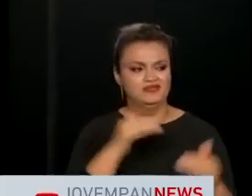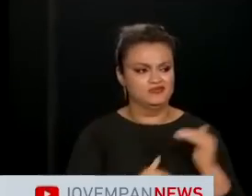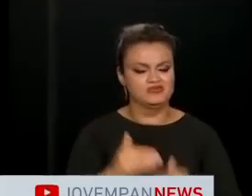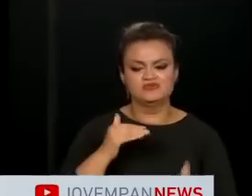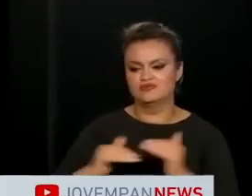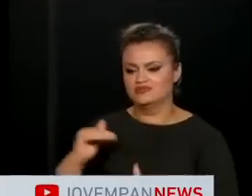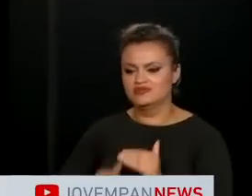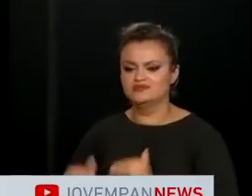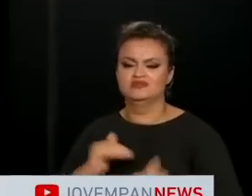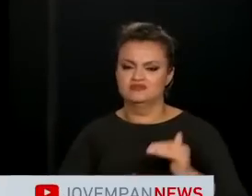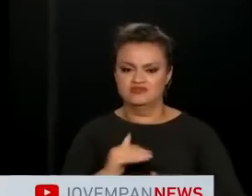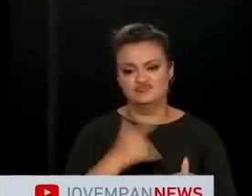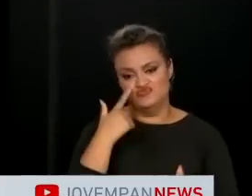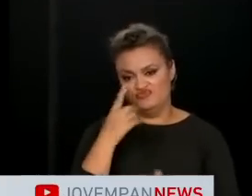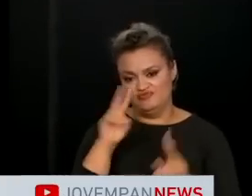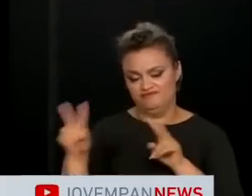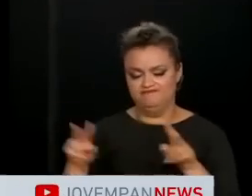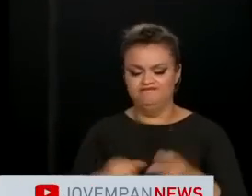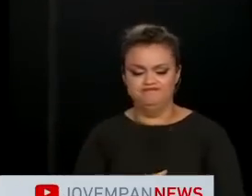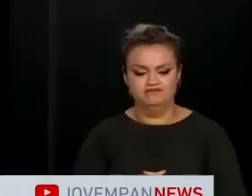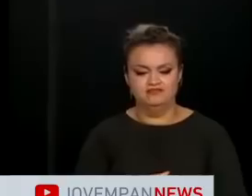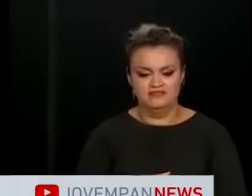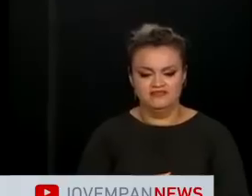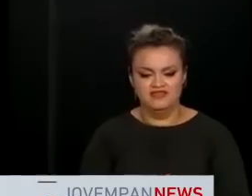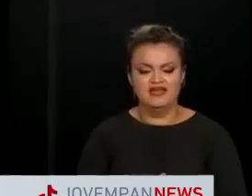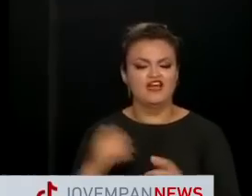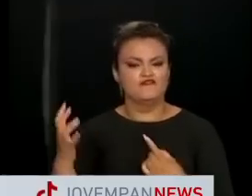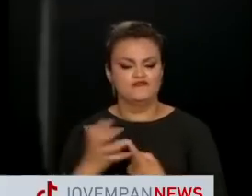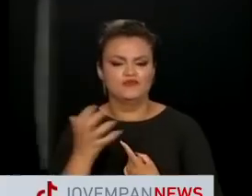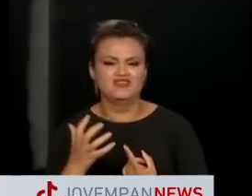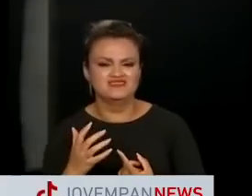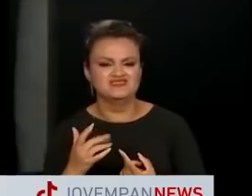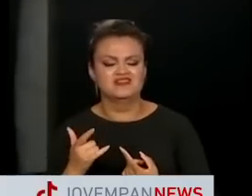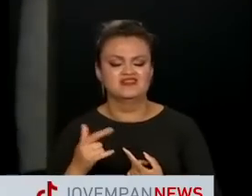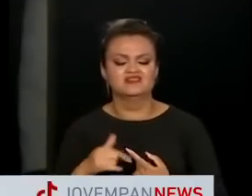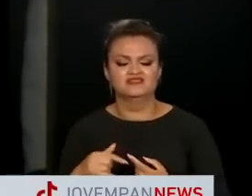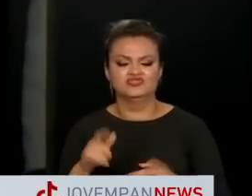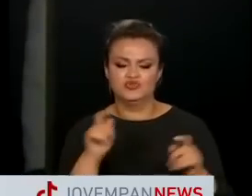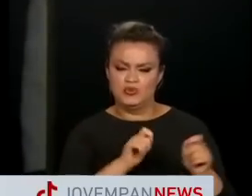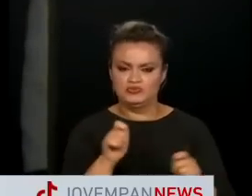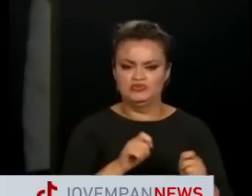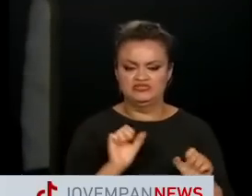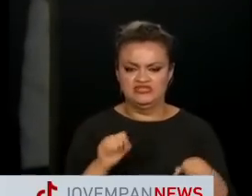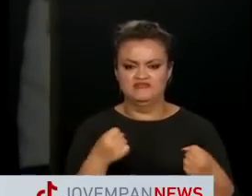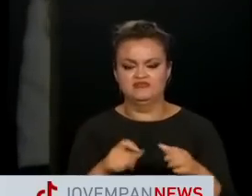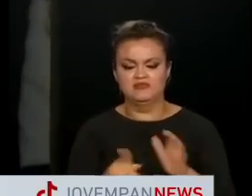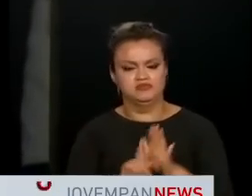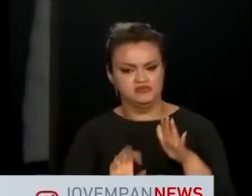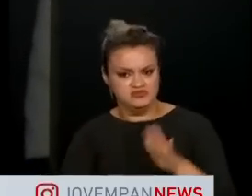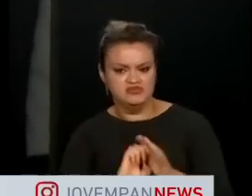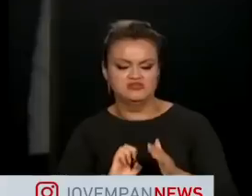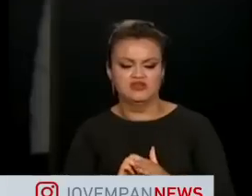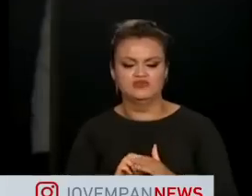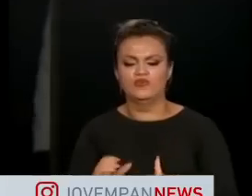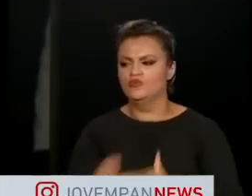impostos nos anos mais recentes. São exemplos a interferência e o desmantelamento dos órgãos de controle e defesa do Estado, a extinção